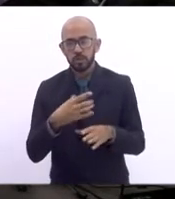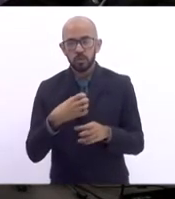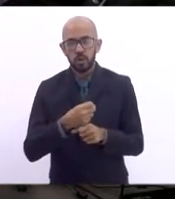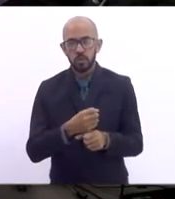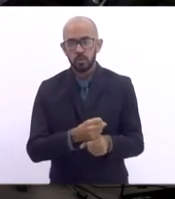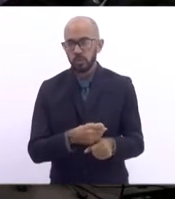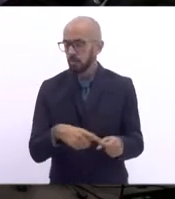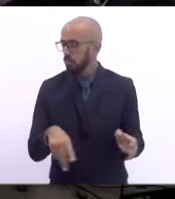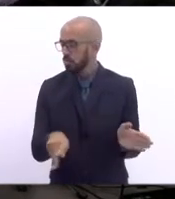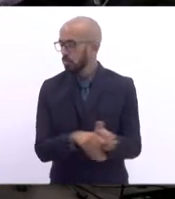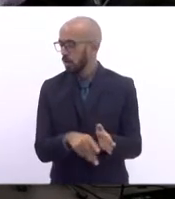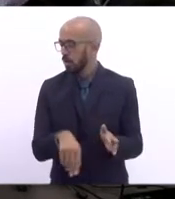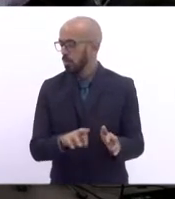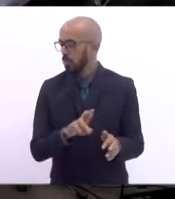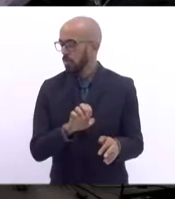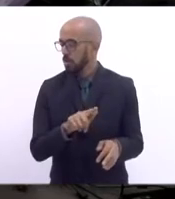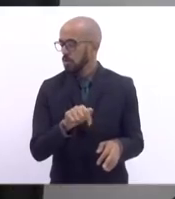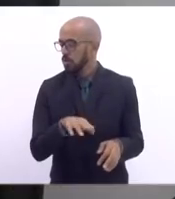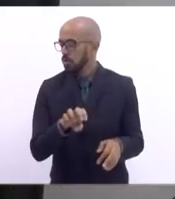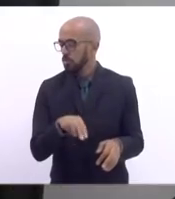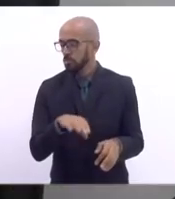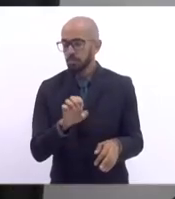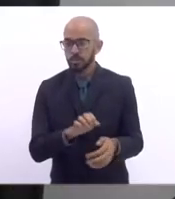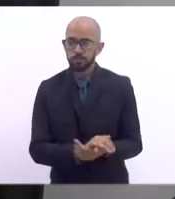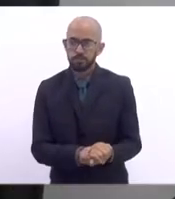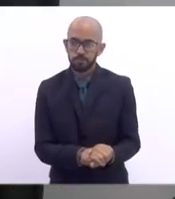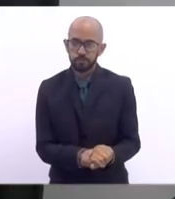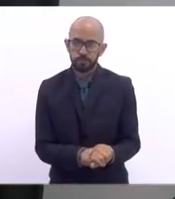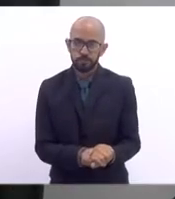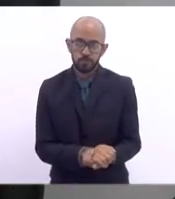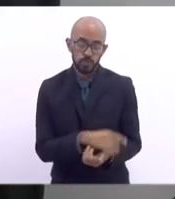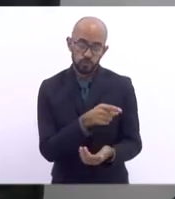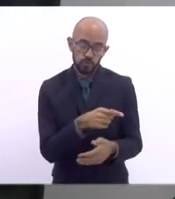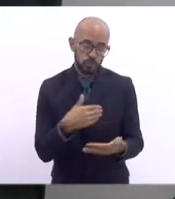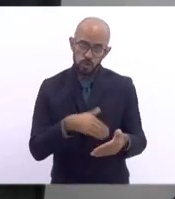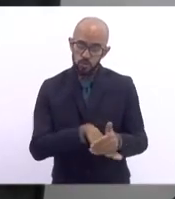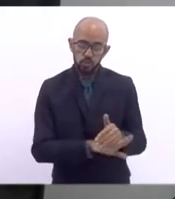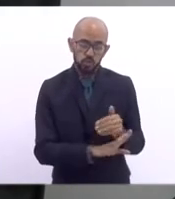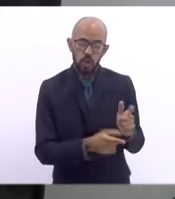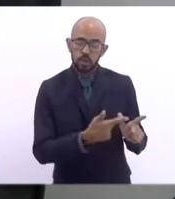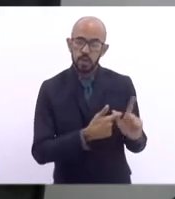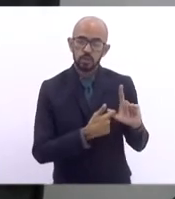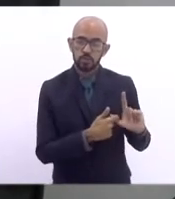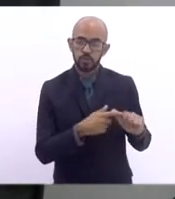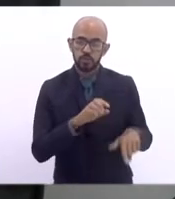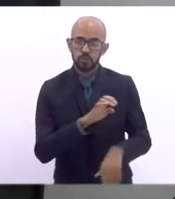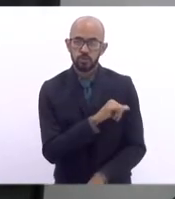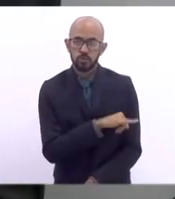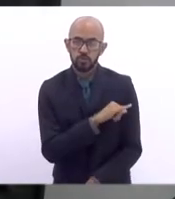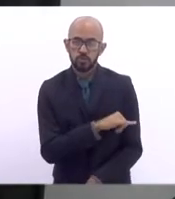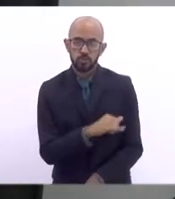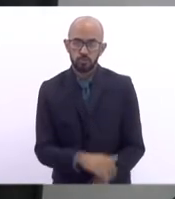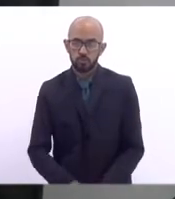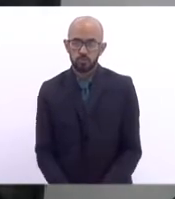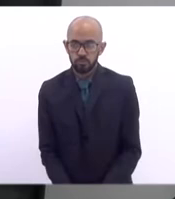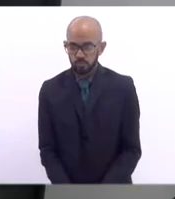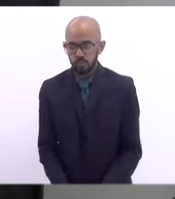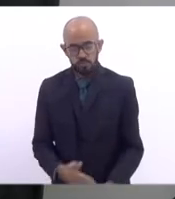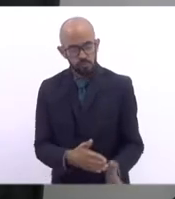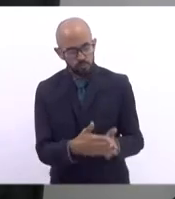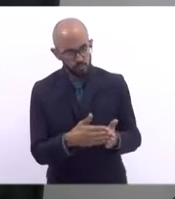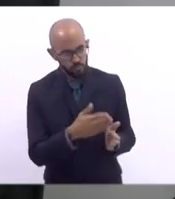isso próprio regime não tá no estoque estão no estoque da dívida Oi vovó